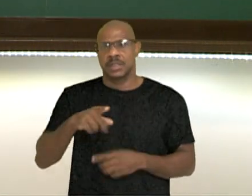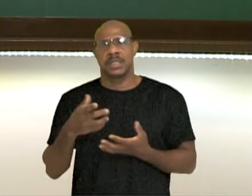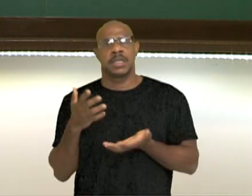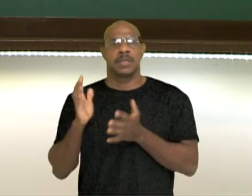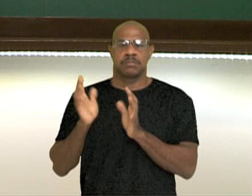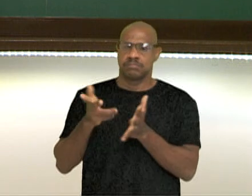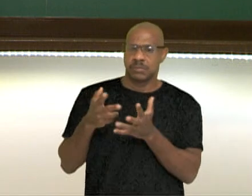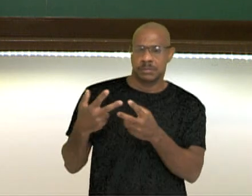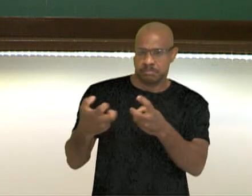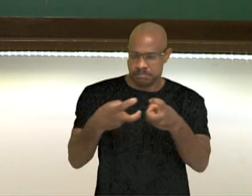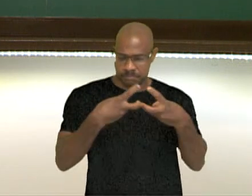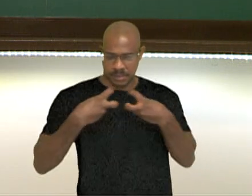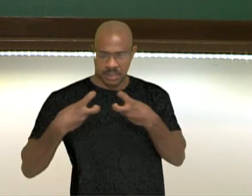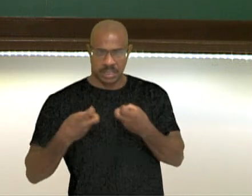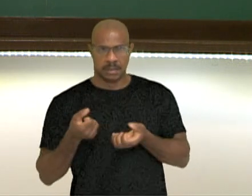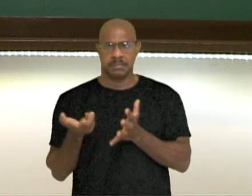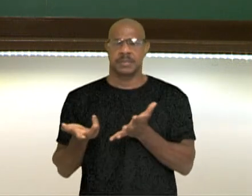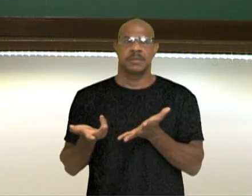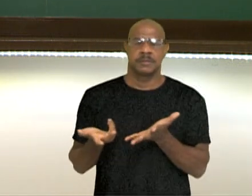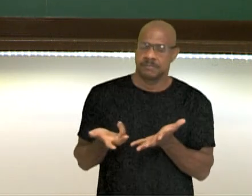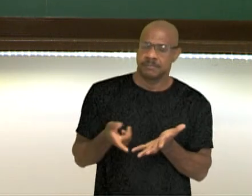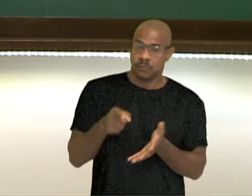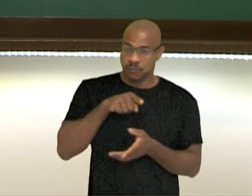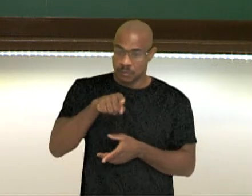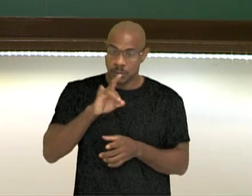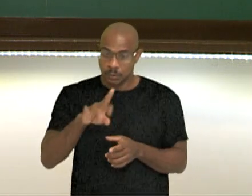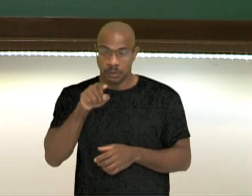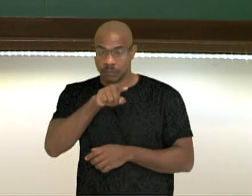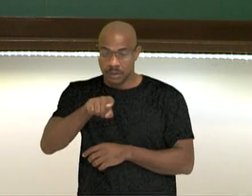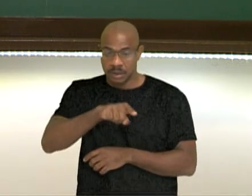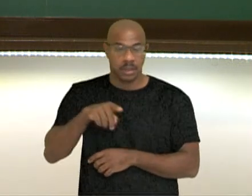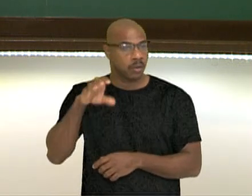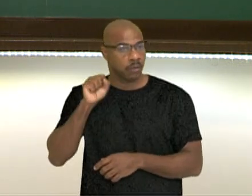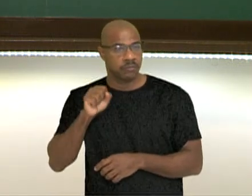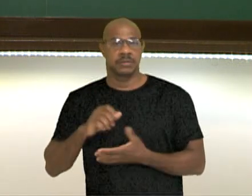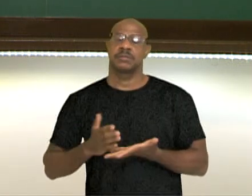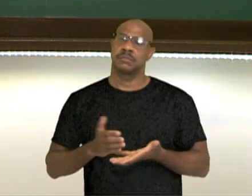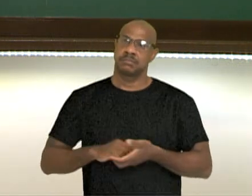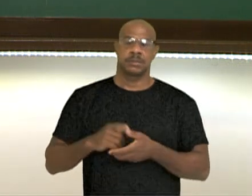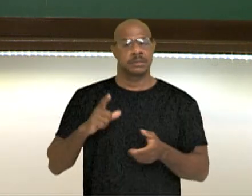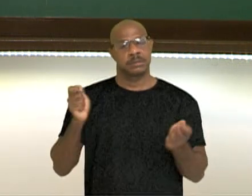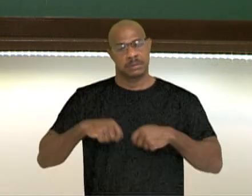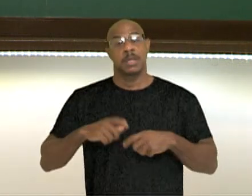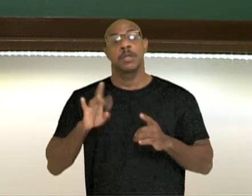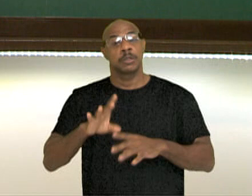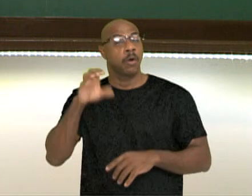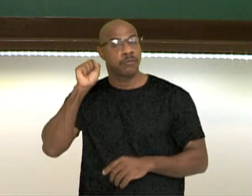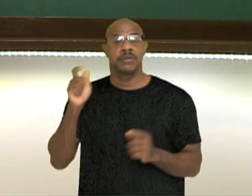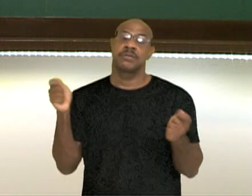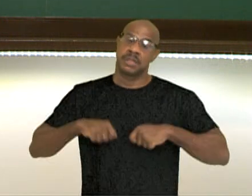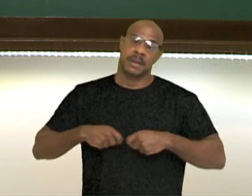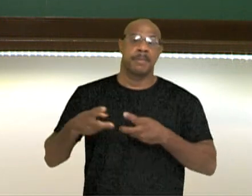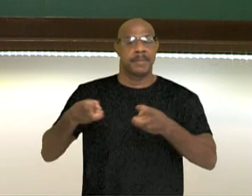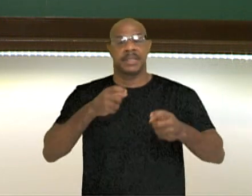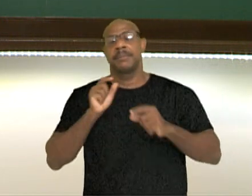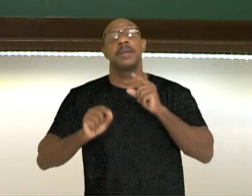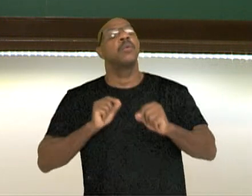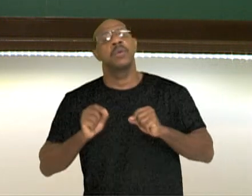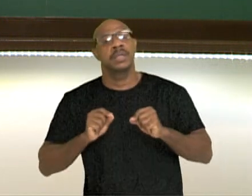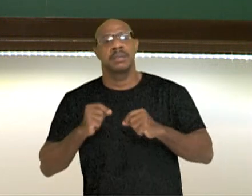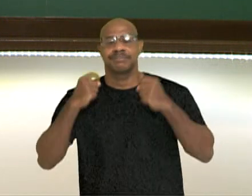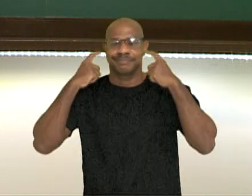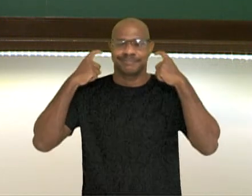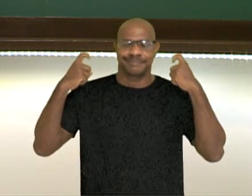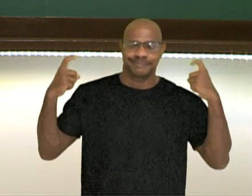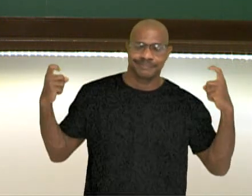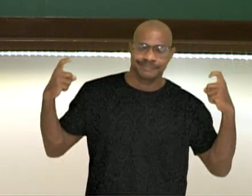computador. Então veja que interessante, As funções trigonométricas possibilitam a gente fazer um estudo bem bacana e compreender mais